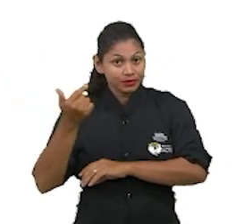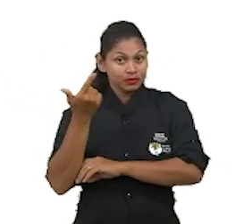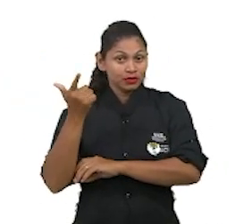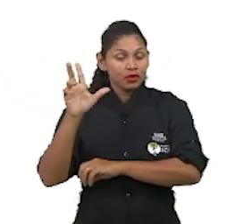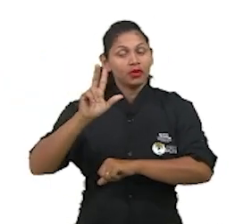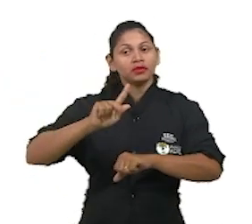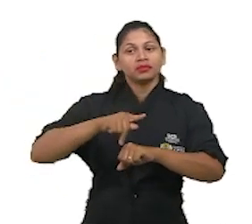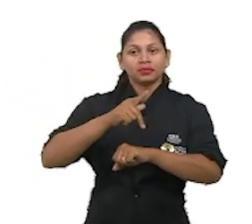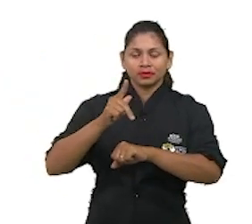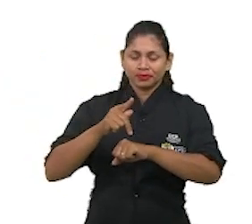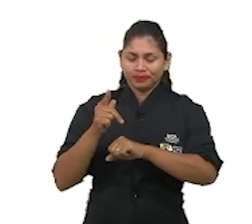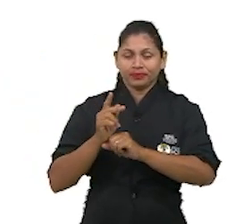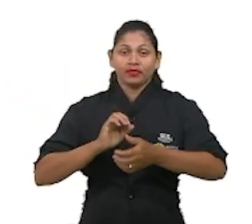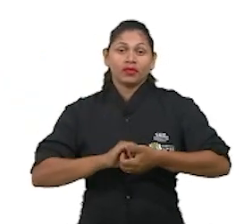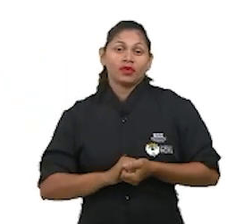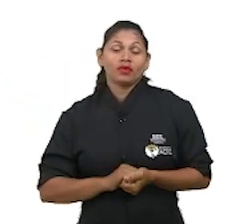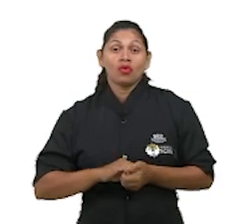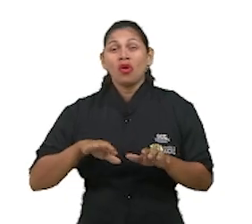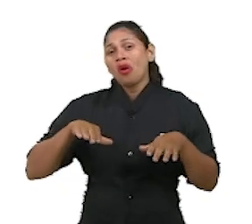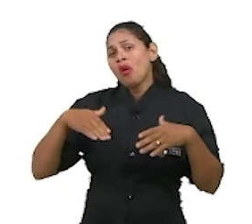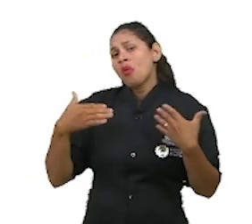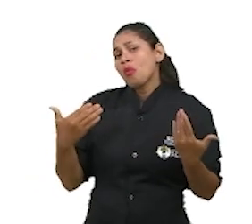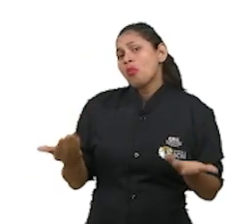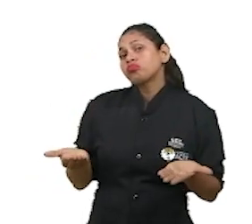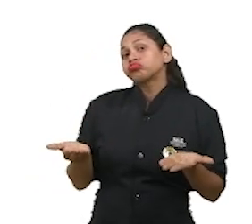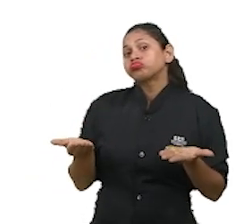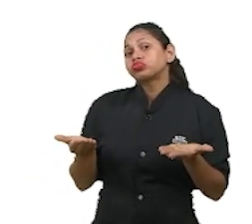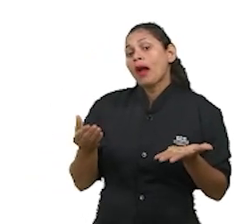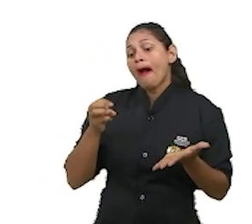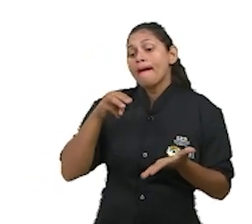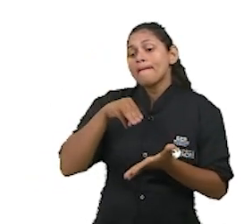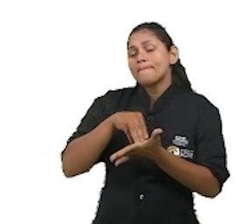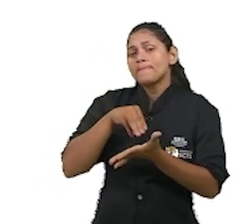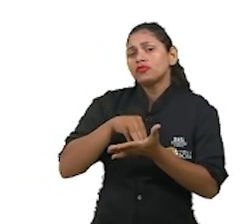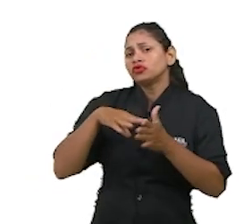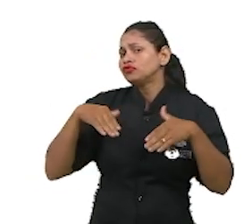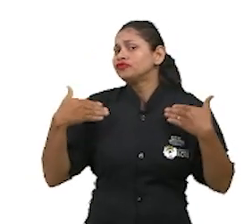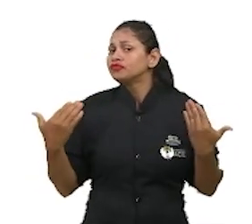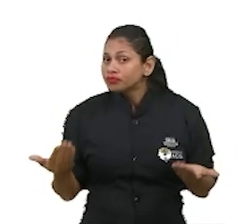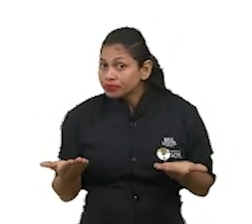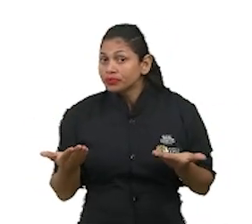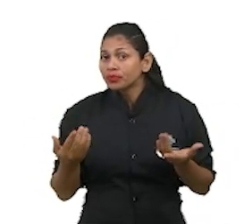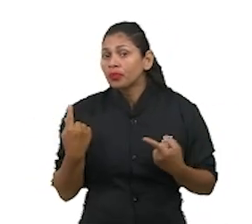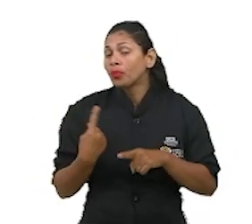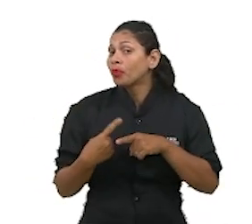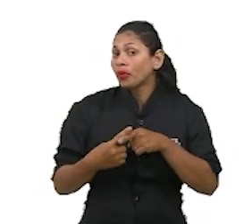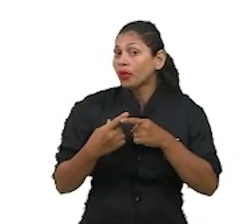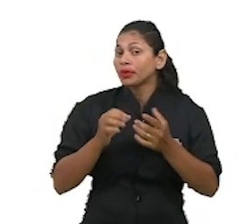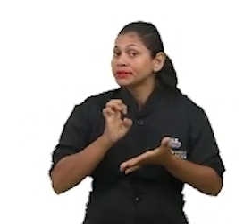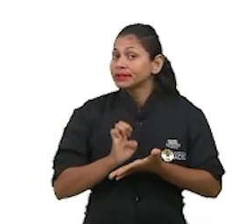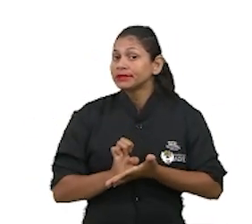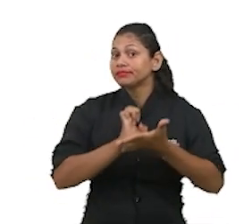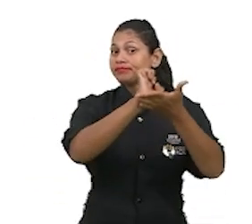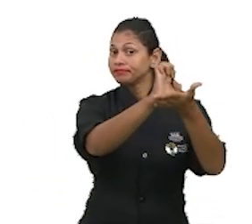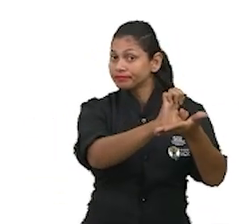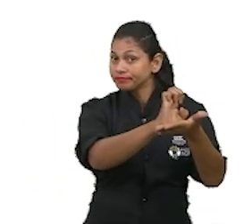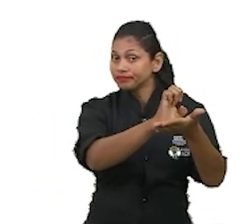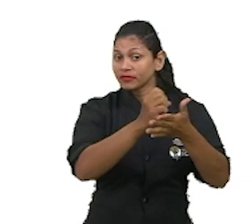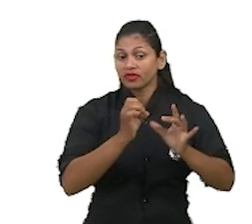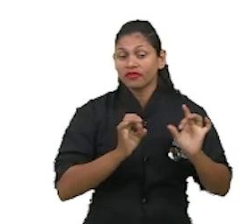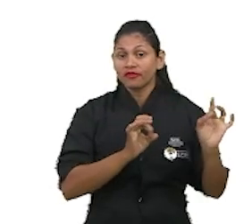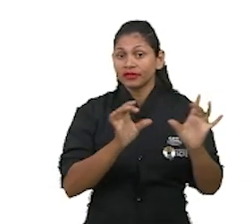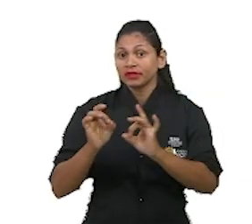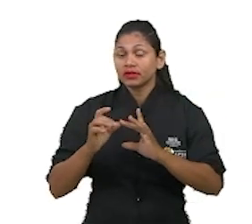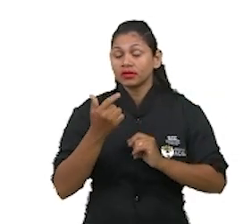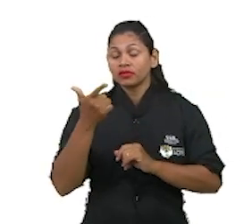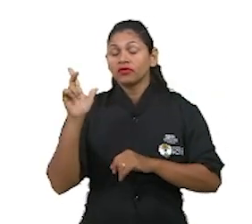razões pela qual uma empresa decide exportar os seus produtos, ou seja, vender para fora do seu país